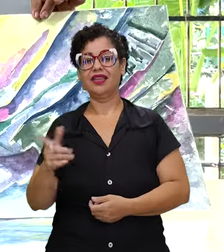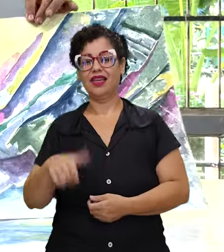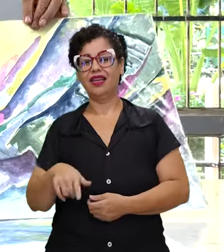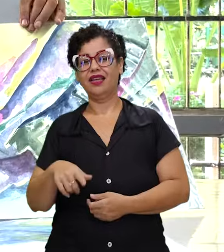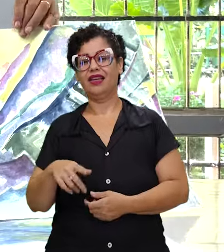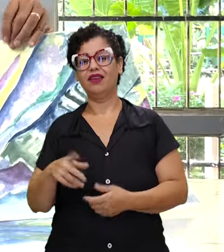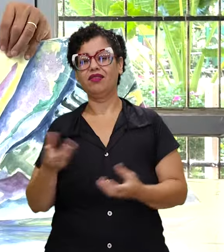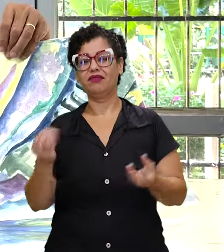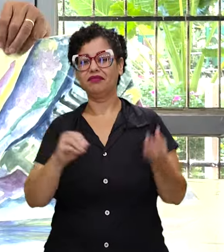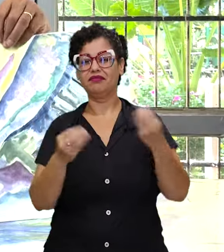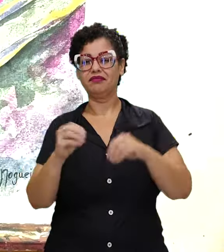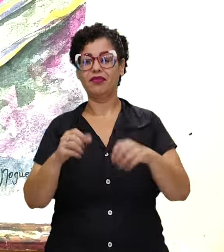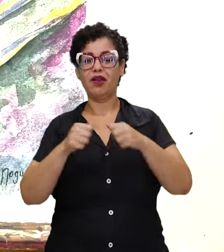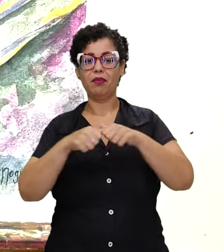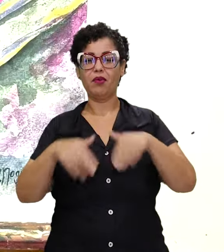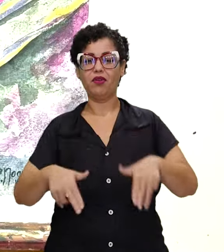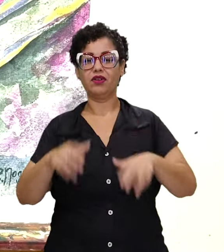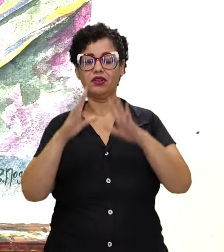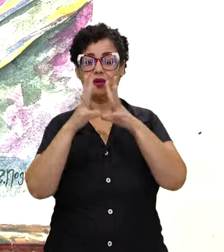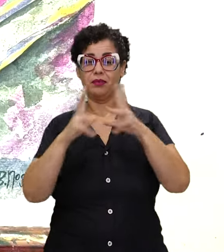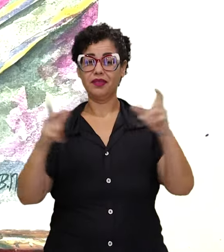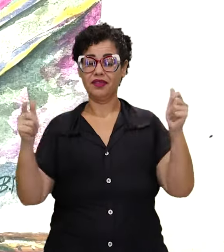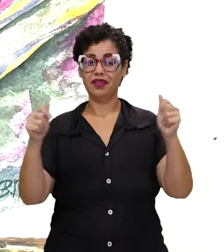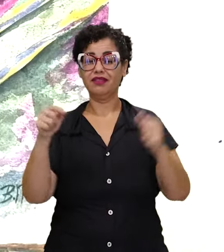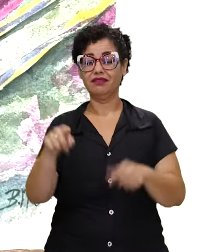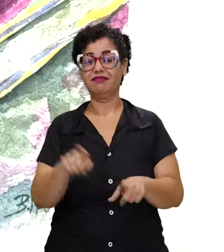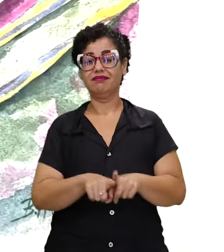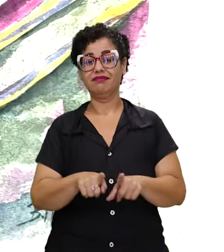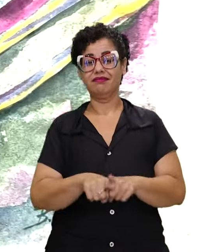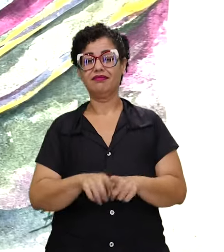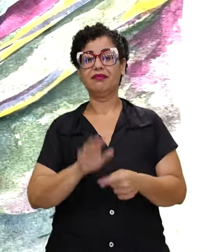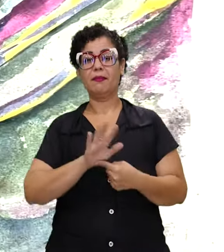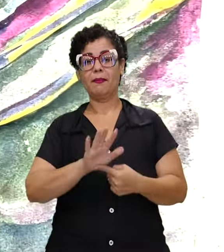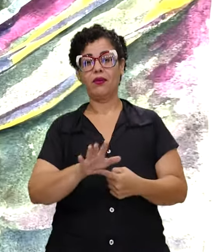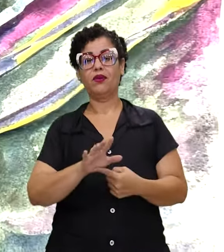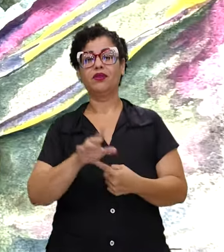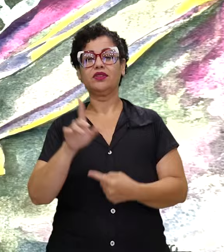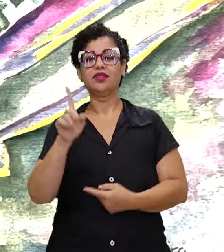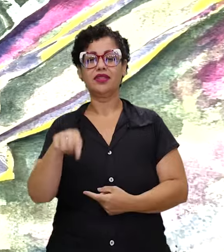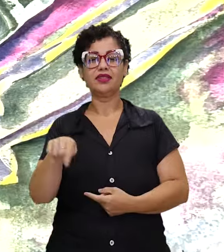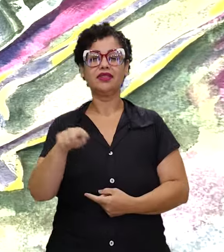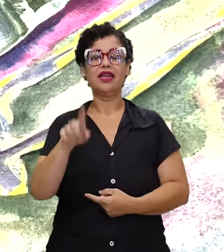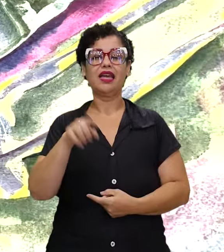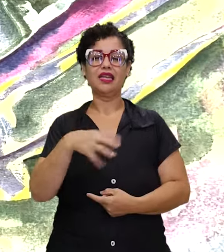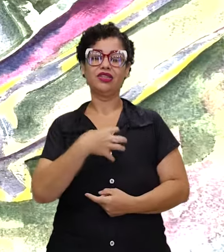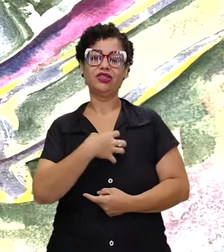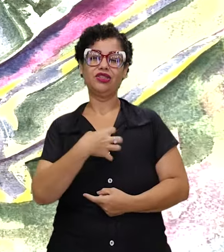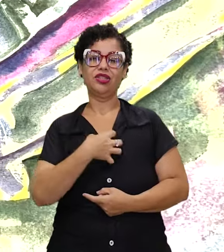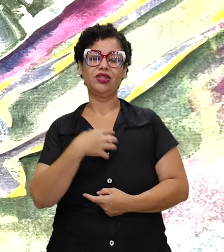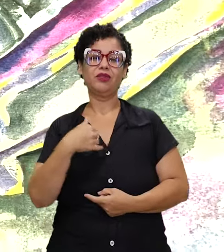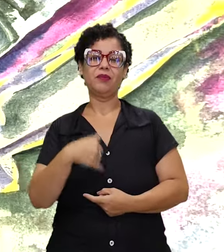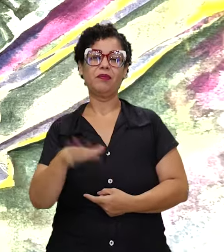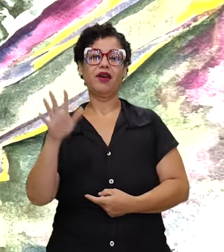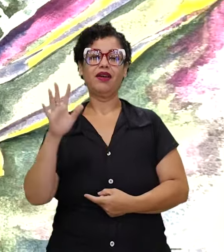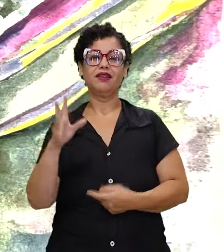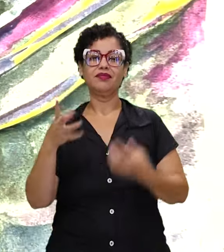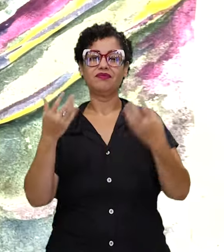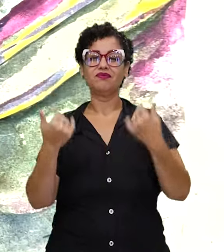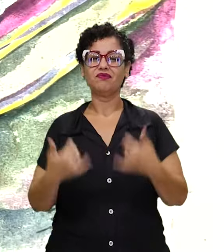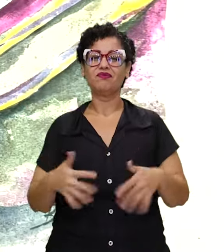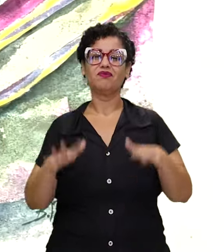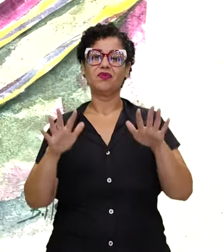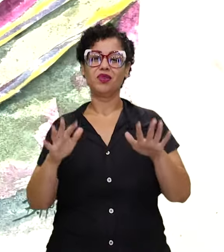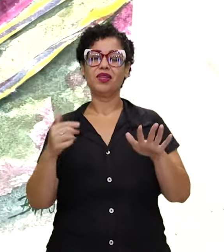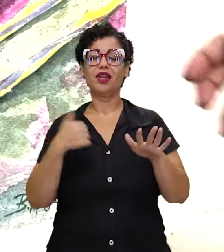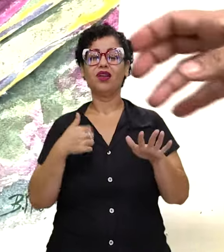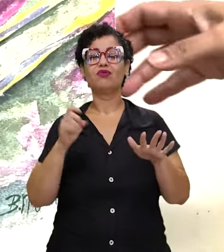né? Uma abordagem abstrata, mas de uma forma mais fluida, onde